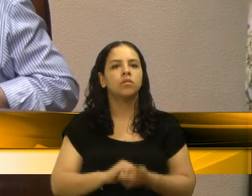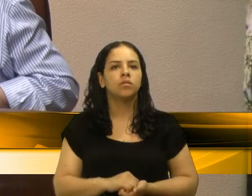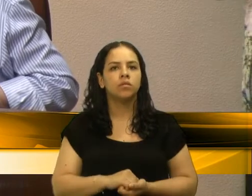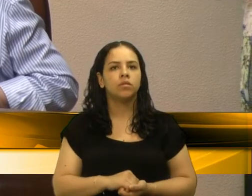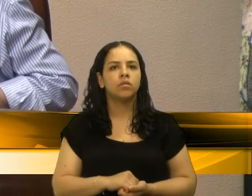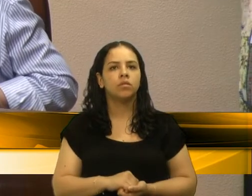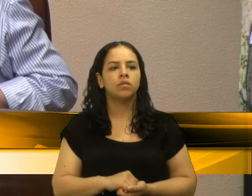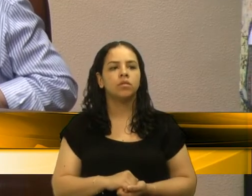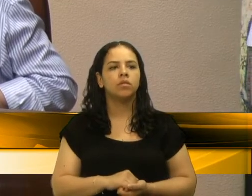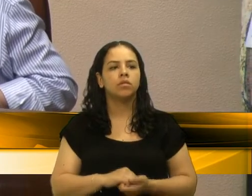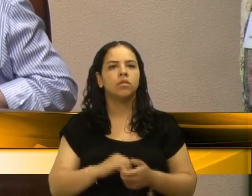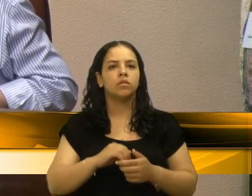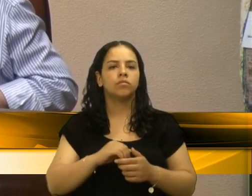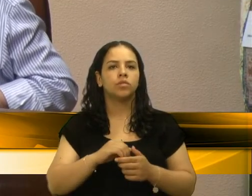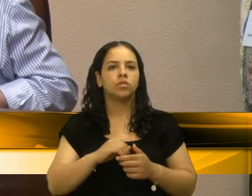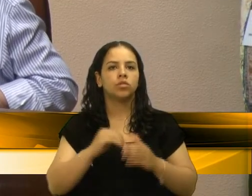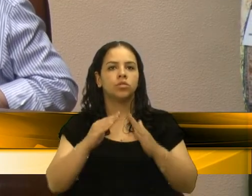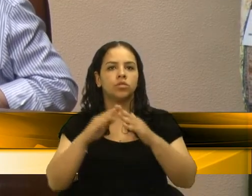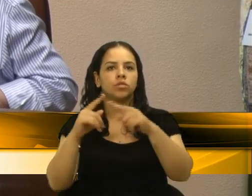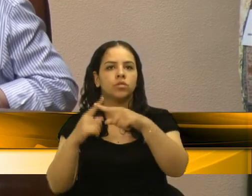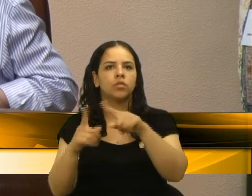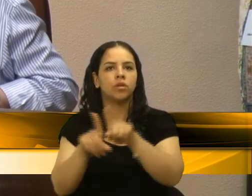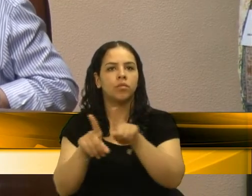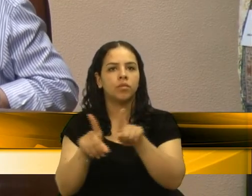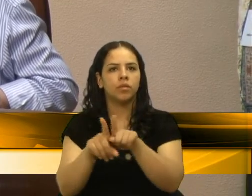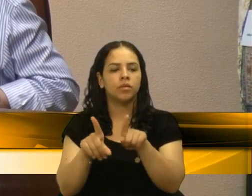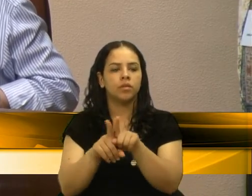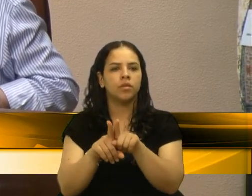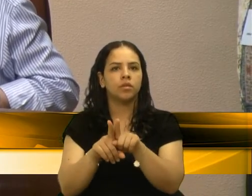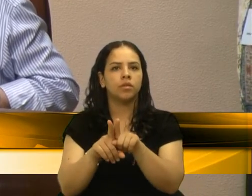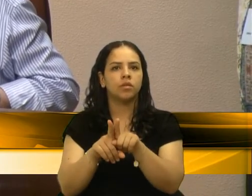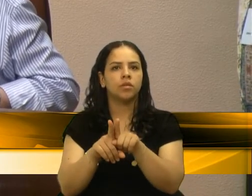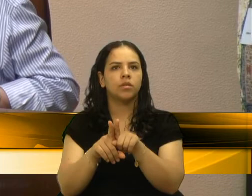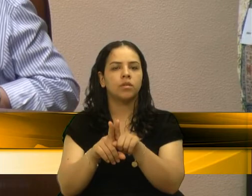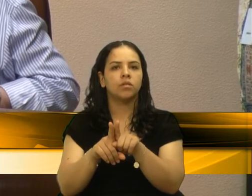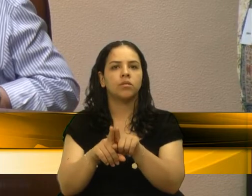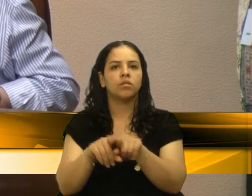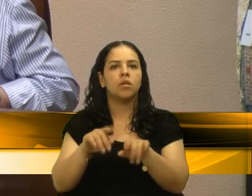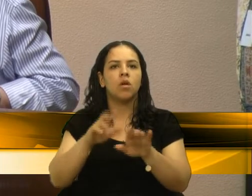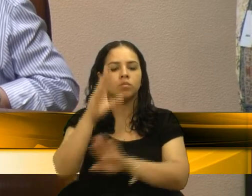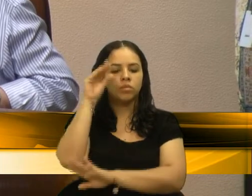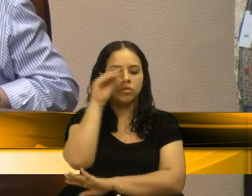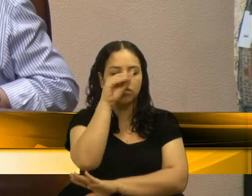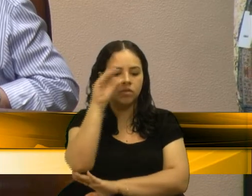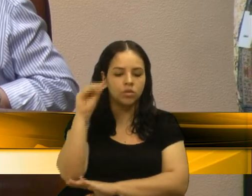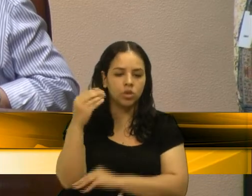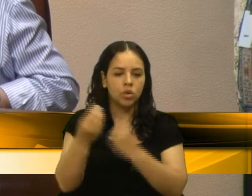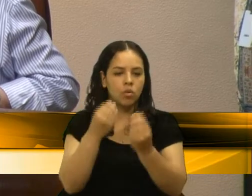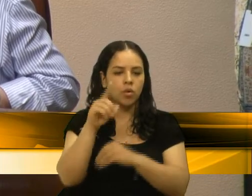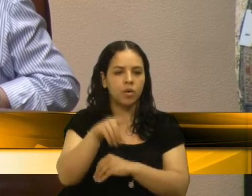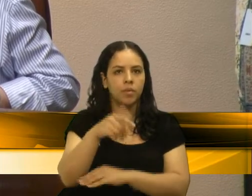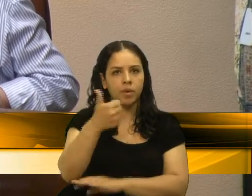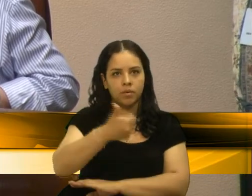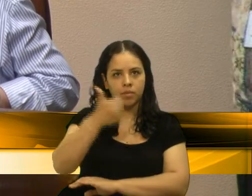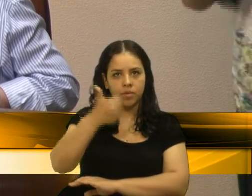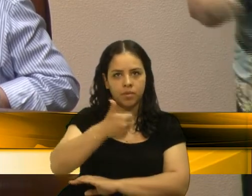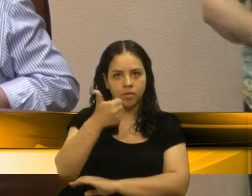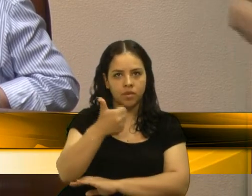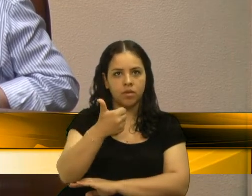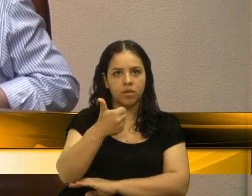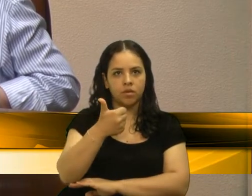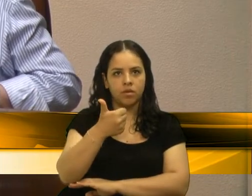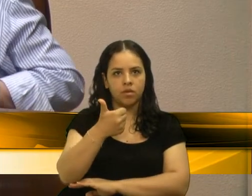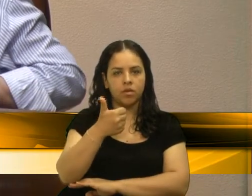festividades religiosas, cívicas ou de caráter popular, com ou sem armação de coretos e palanques, observadas as seguintes condições. Primeiro, serem,